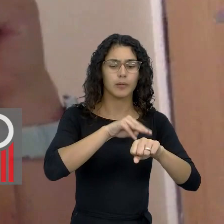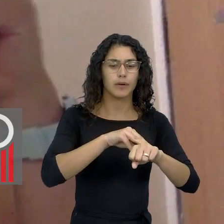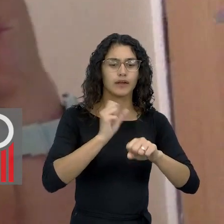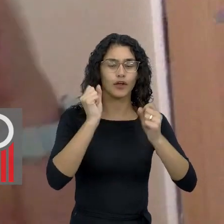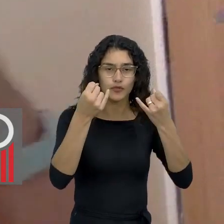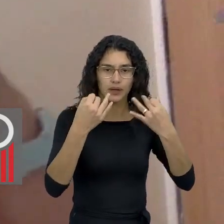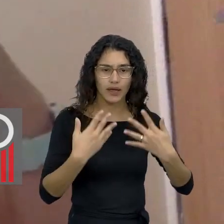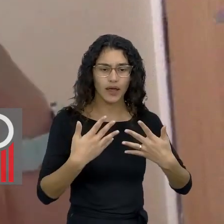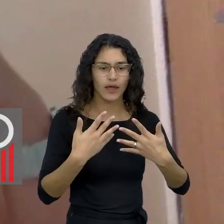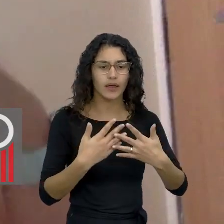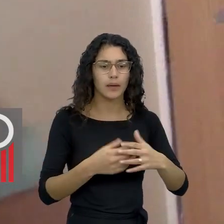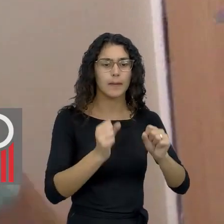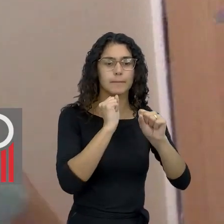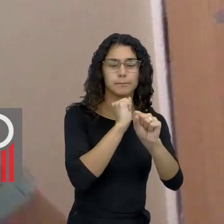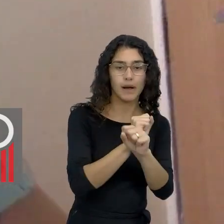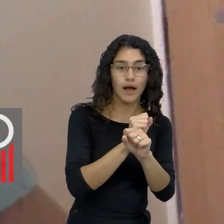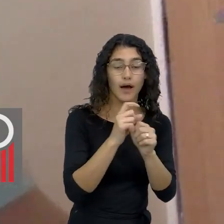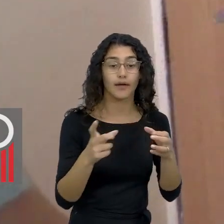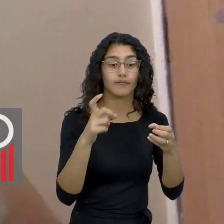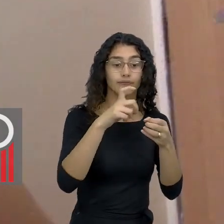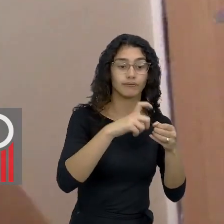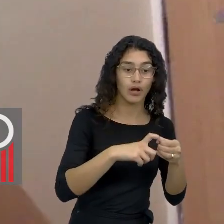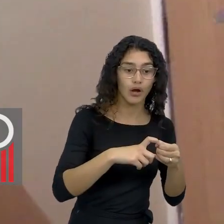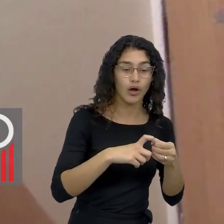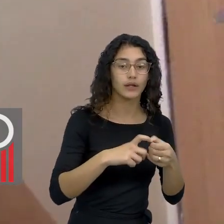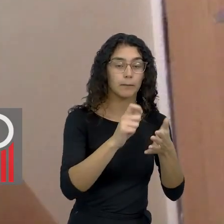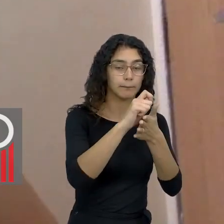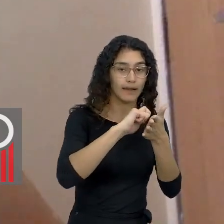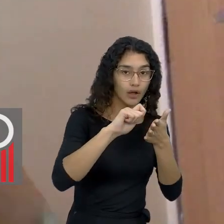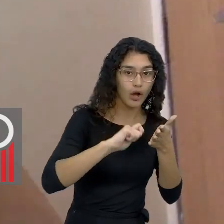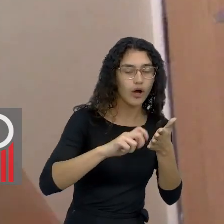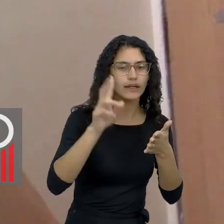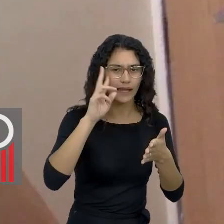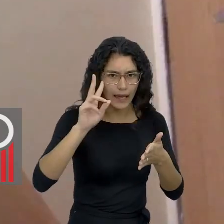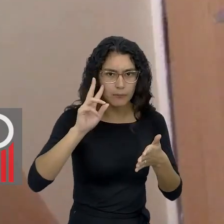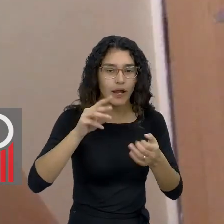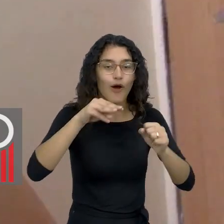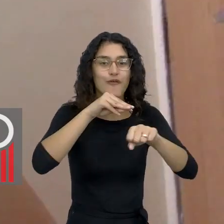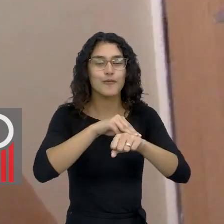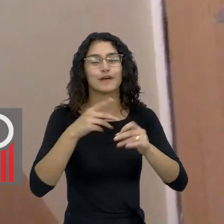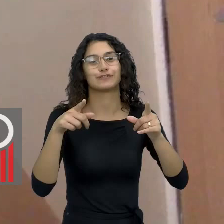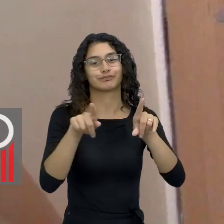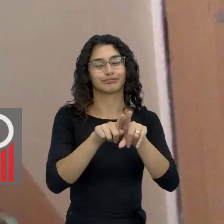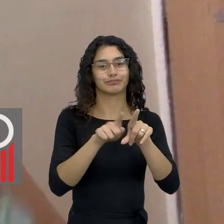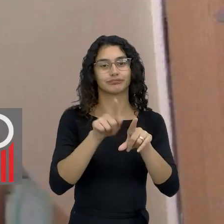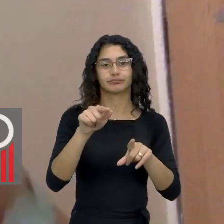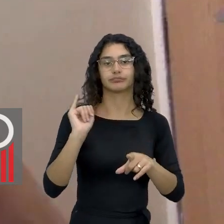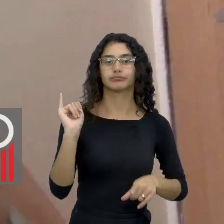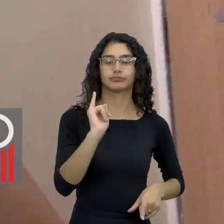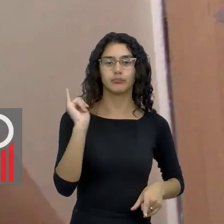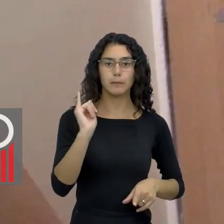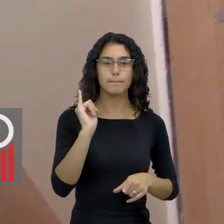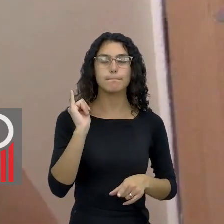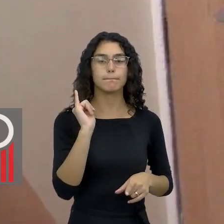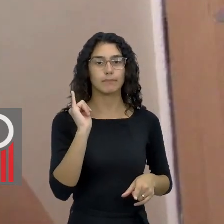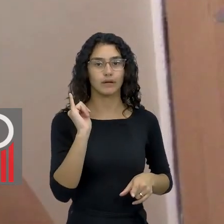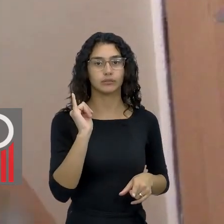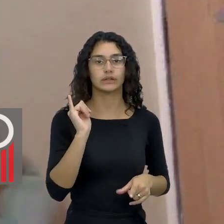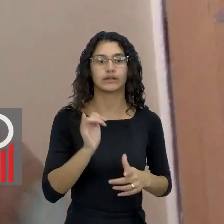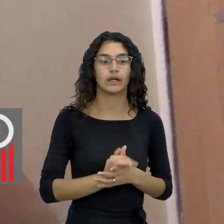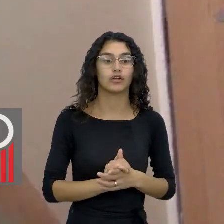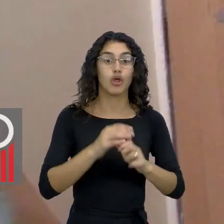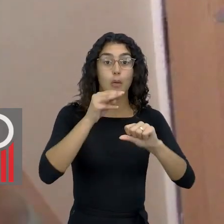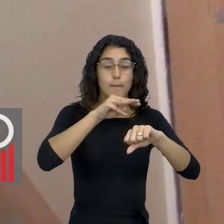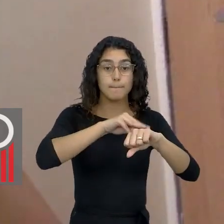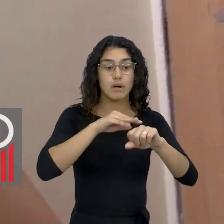que eu falei, para aí, volta lá, anota. Esse momento também é super importante.